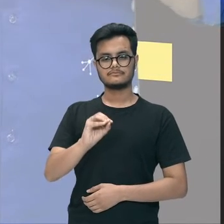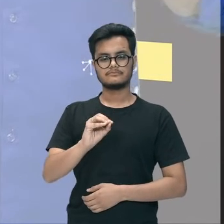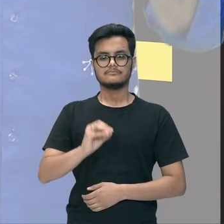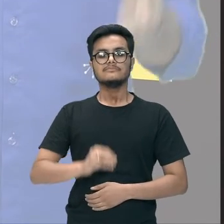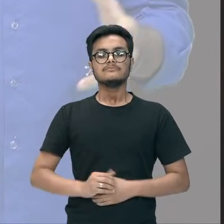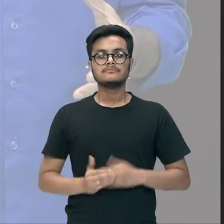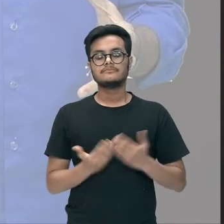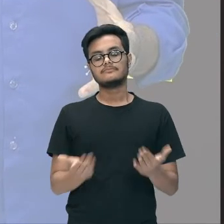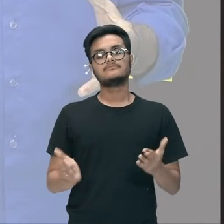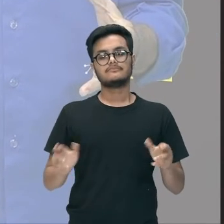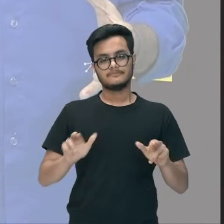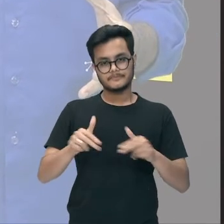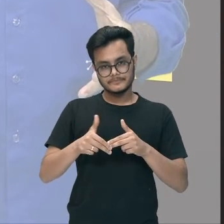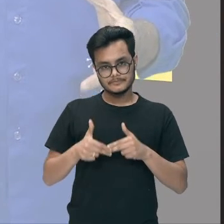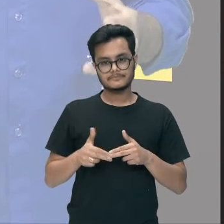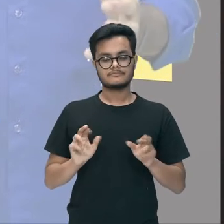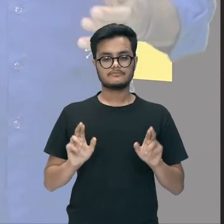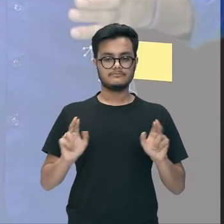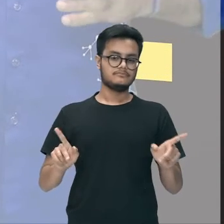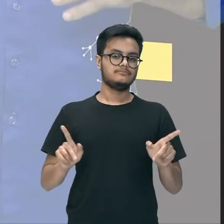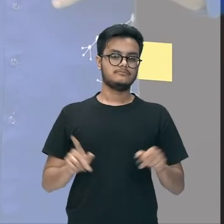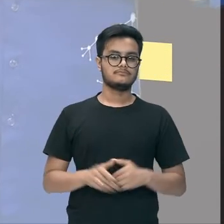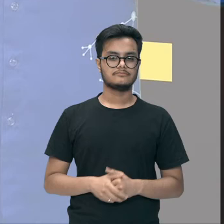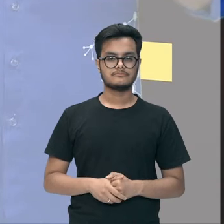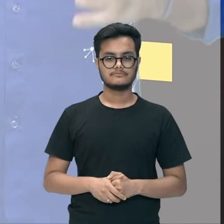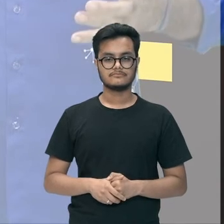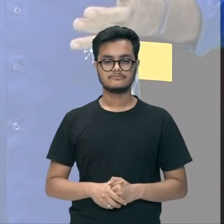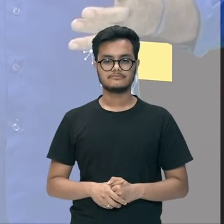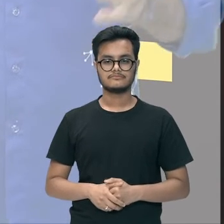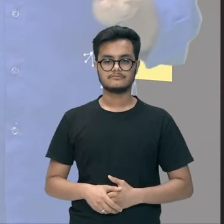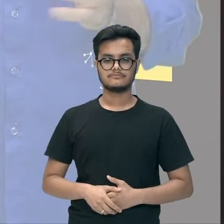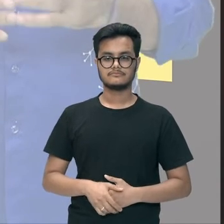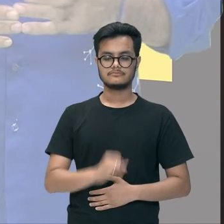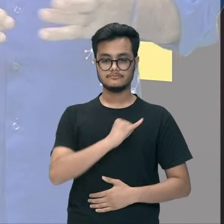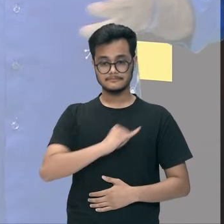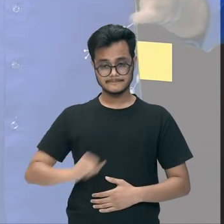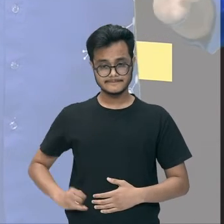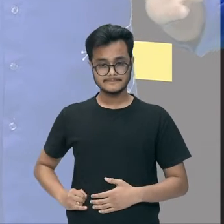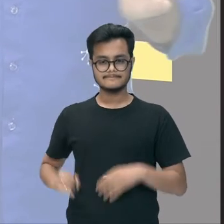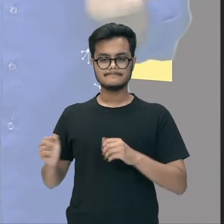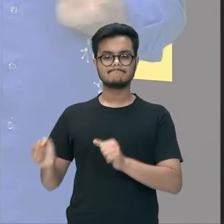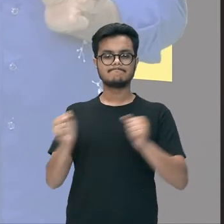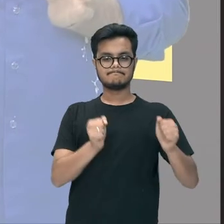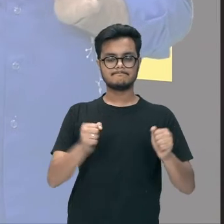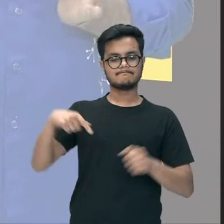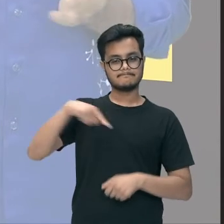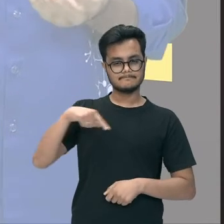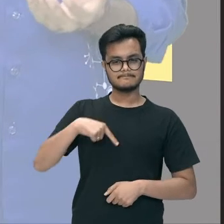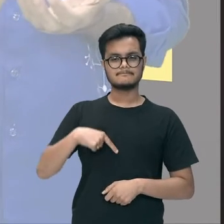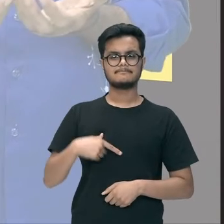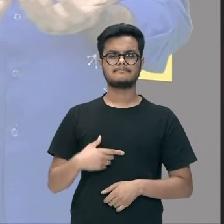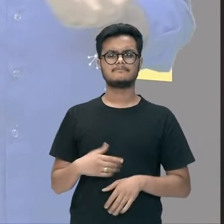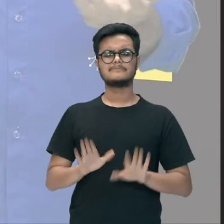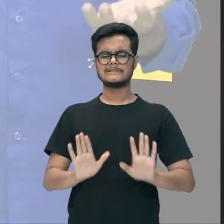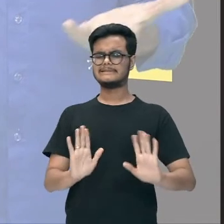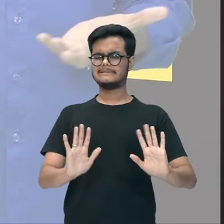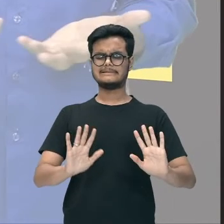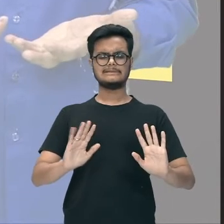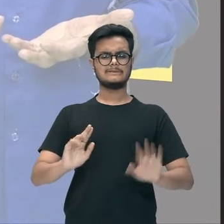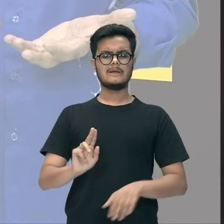Então, o imperador tinha o poder, mesmo dizendo que nós estamos num